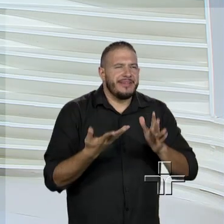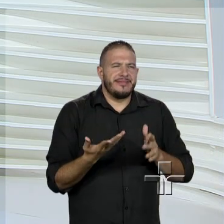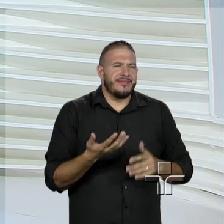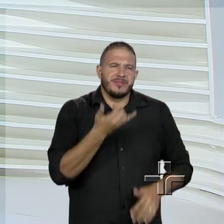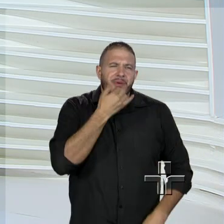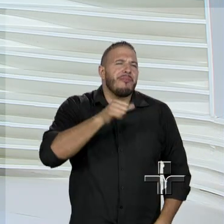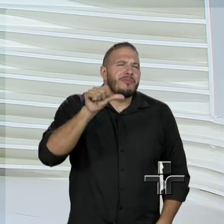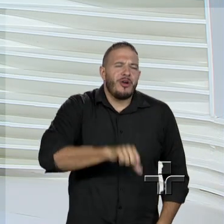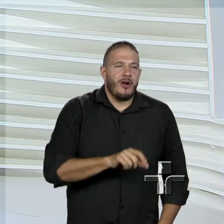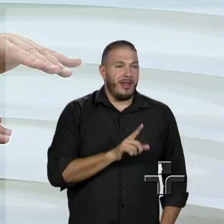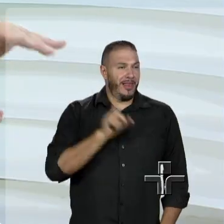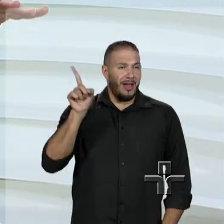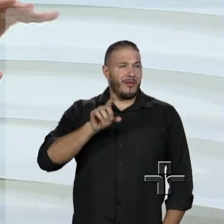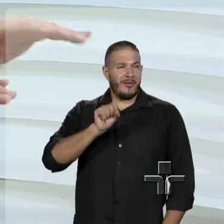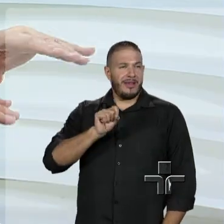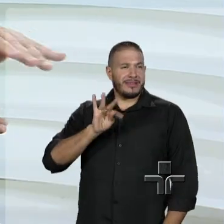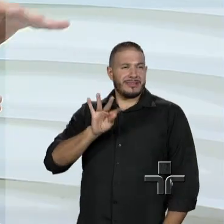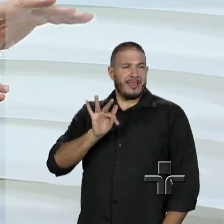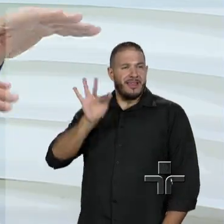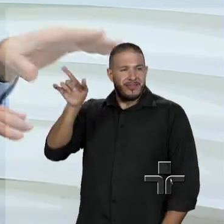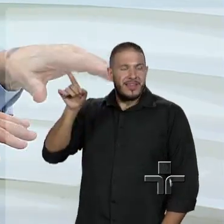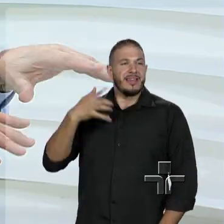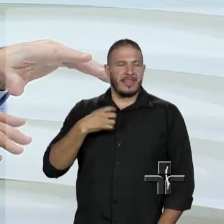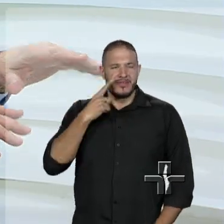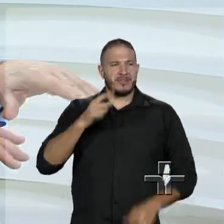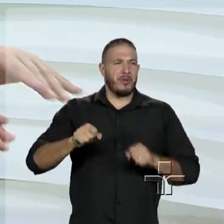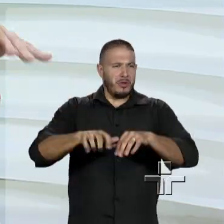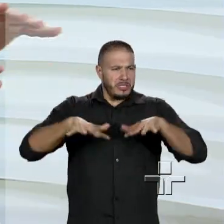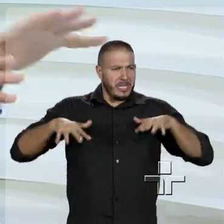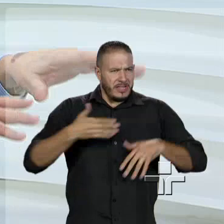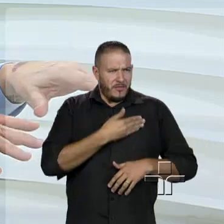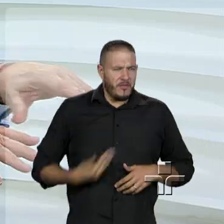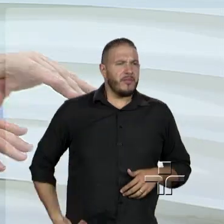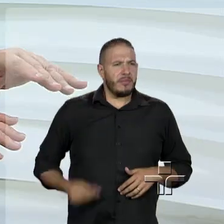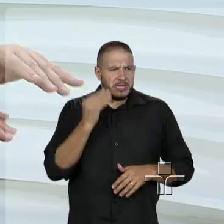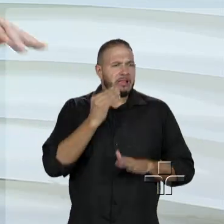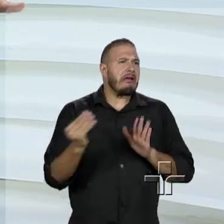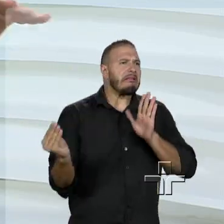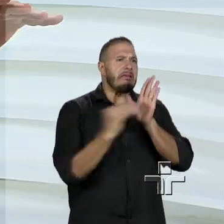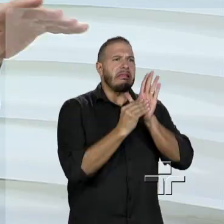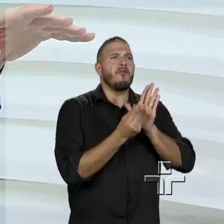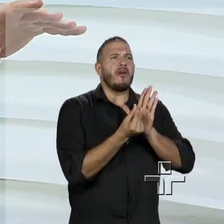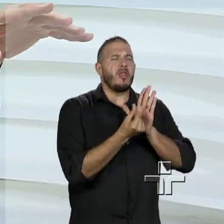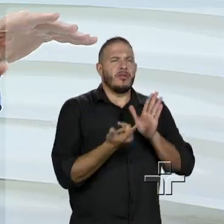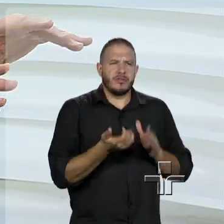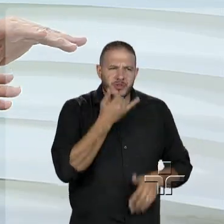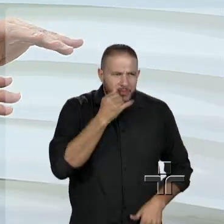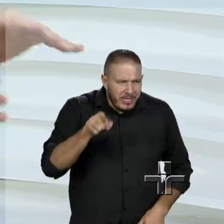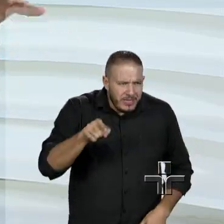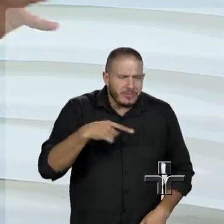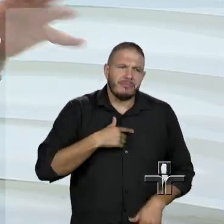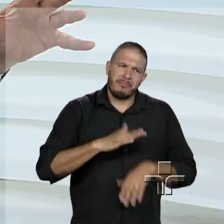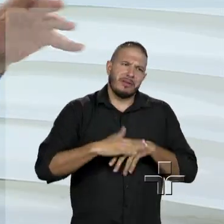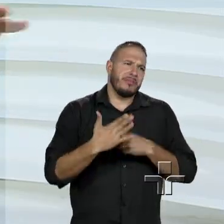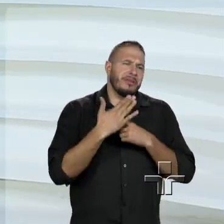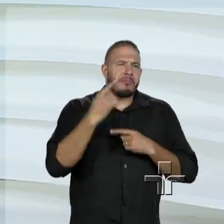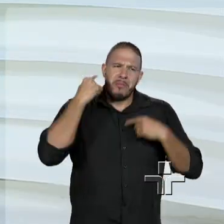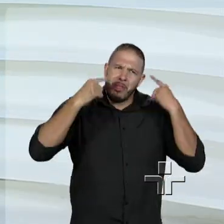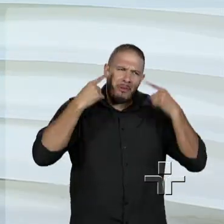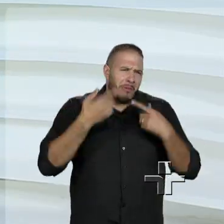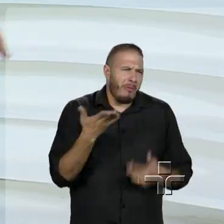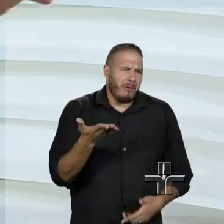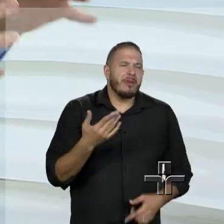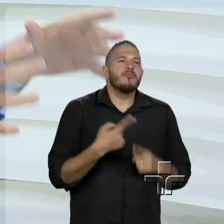Pior é o Supremo fazer uma audiência pública para estabelecer uma tabela. Tudo isso é uma loucura total. Por que não tem